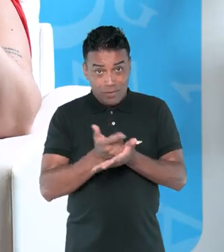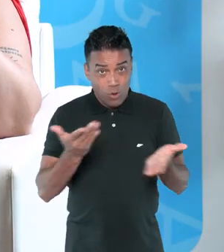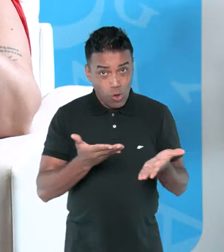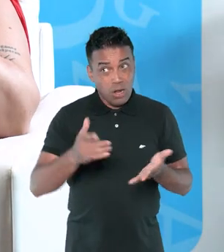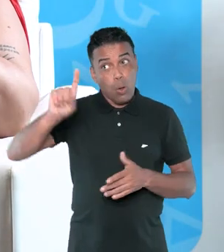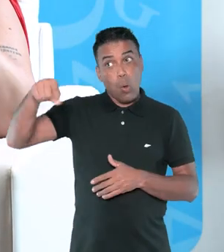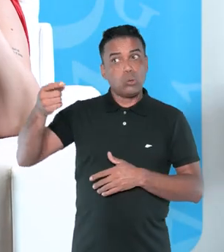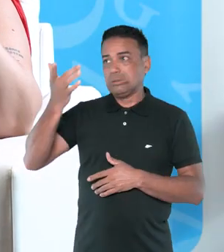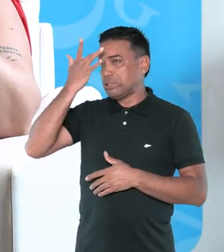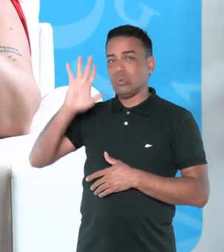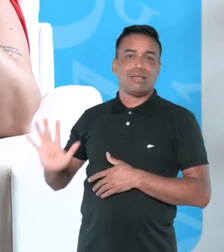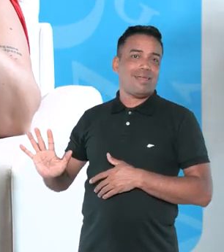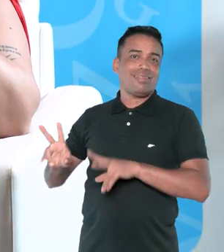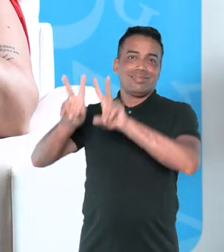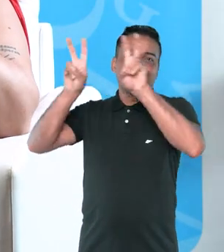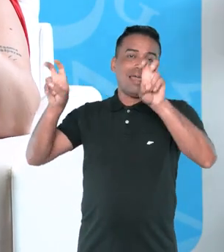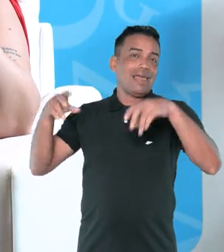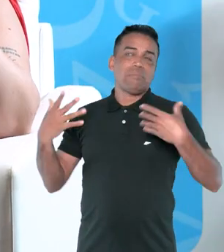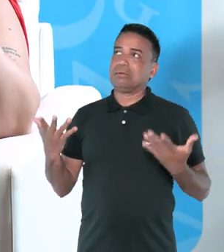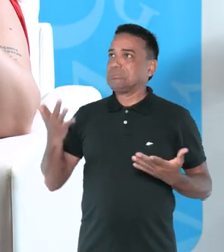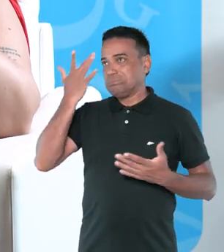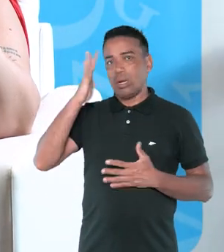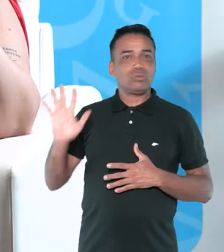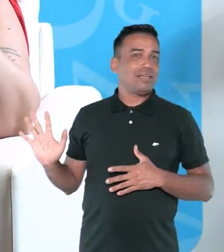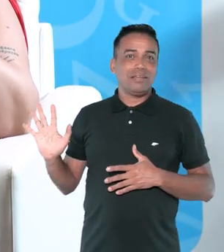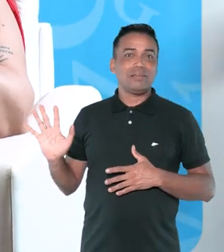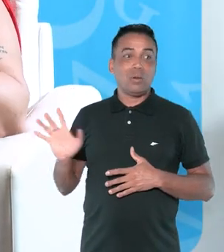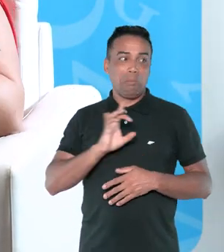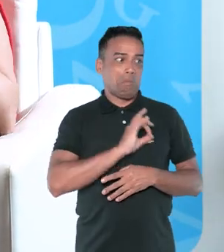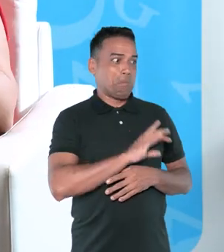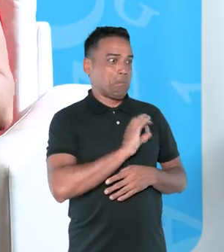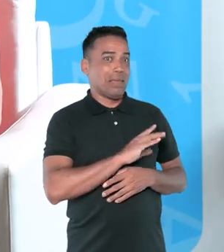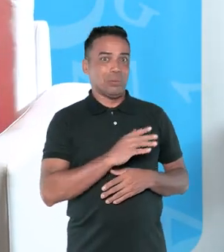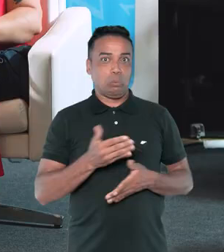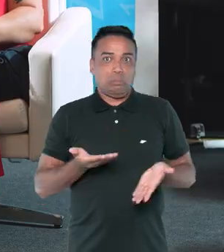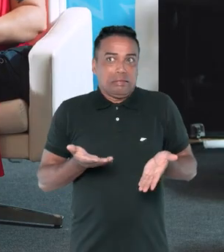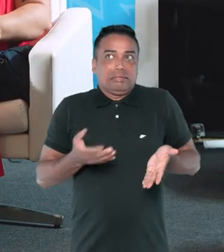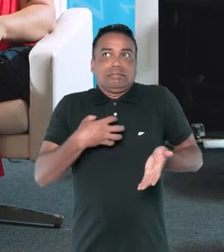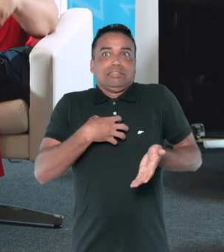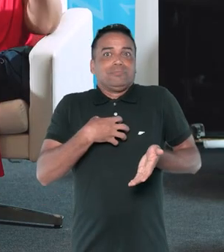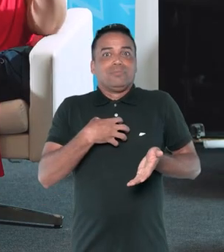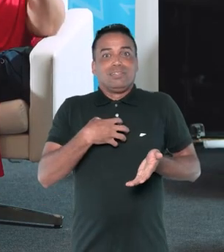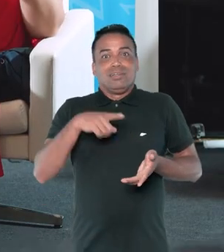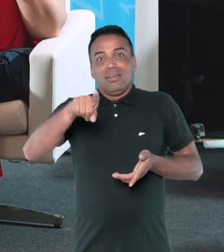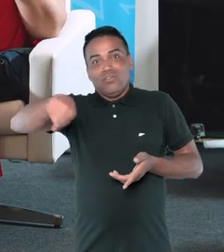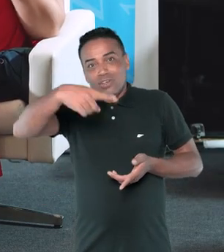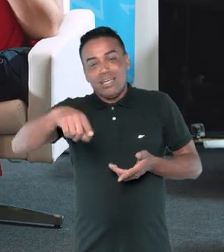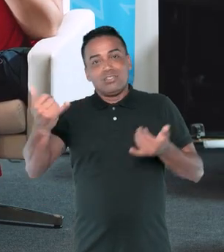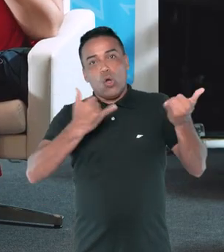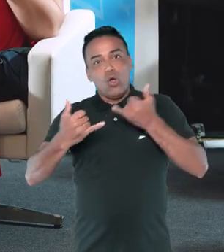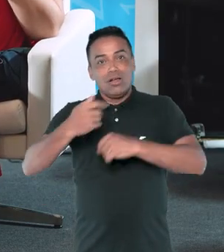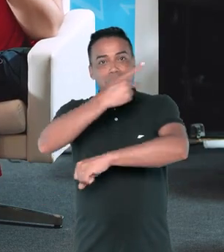ser. Não sei, estou precisando, não sei. Agora dá até medo. Estou esperando que vocês contem daqui